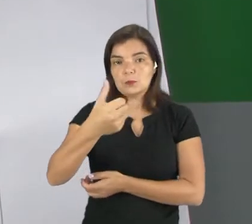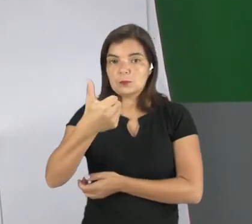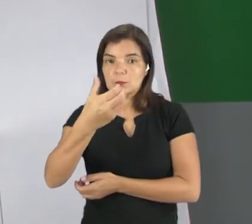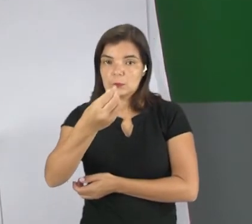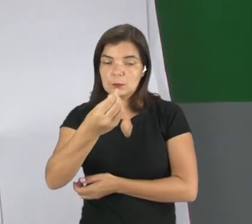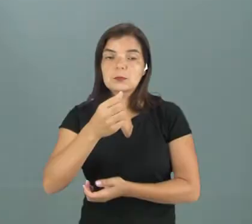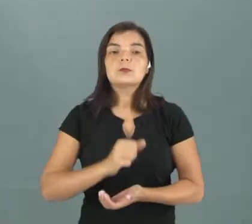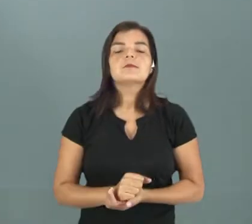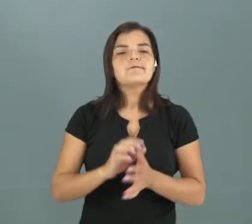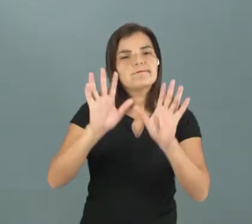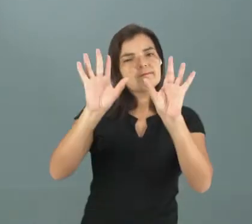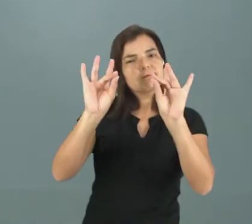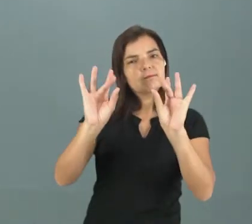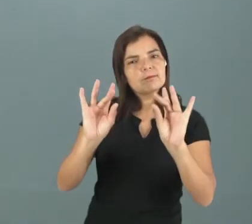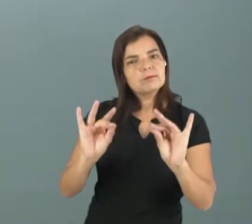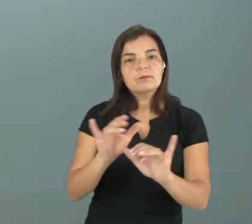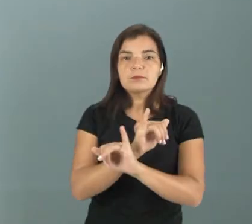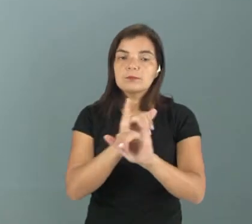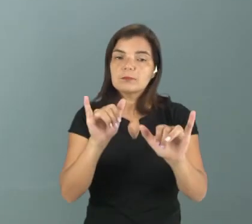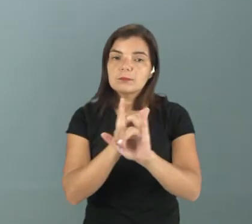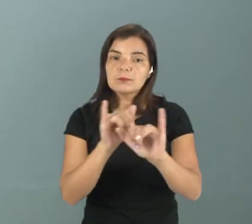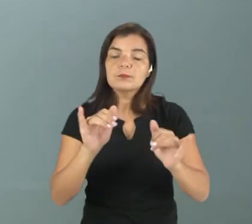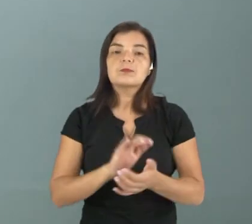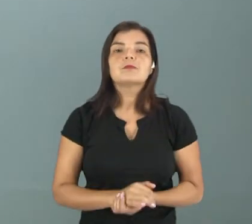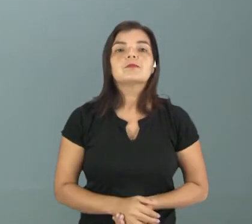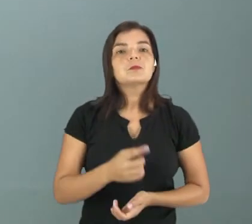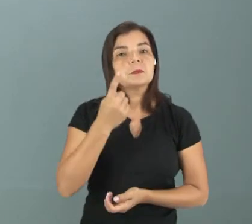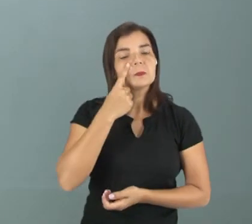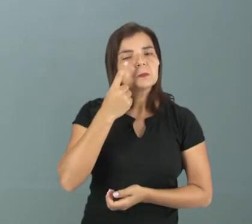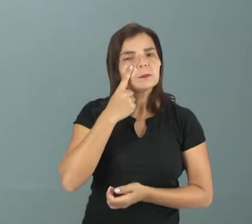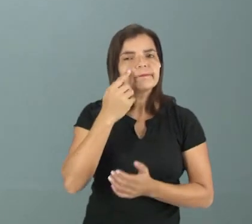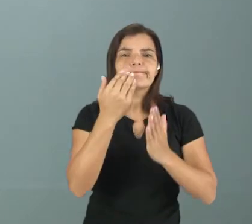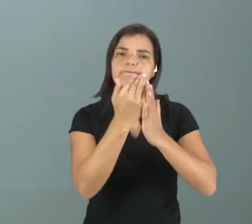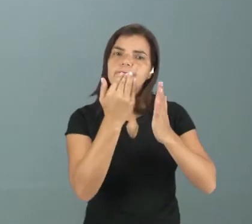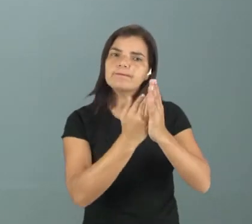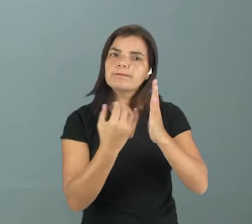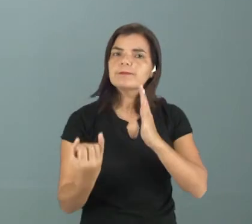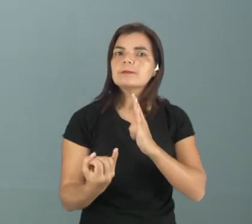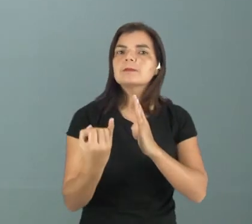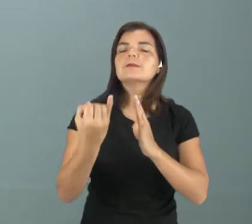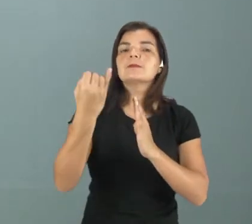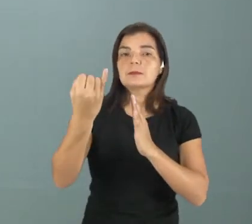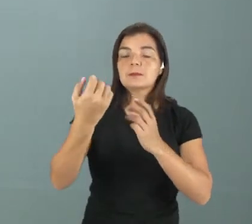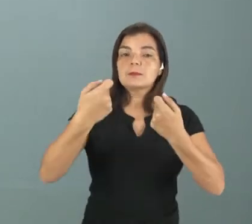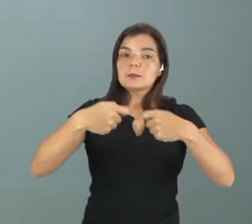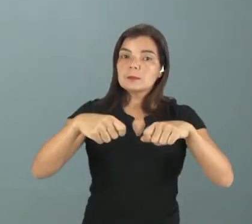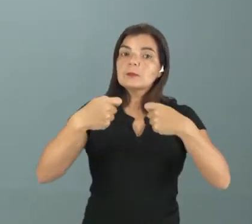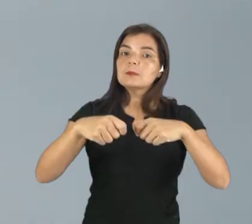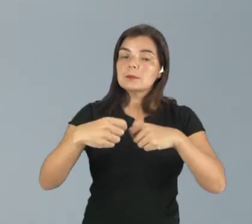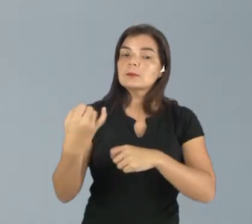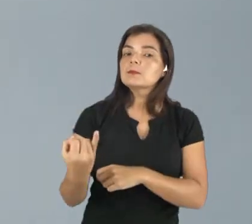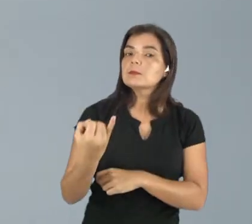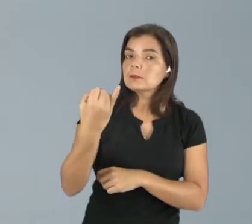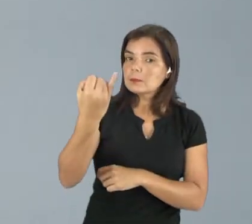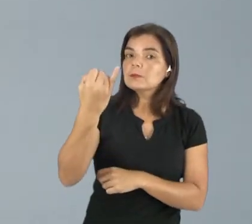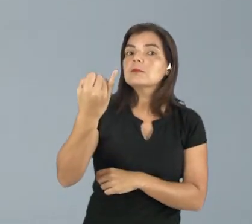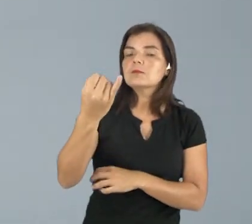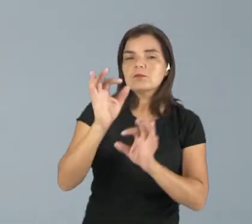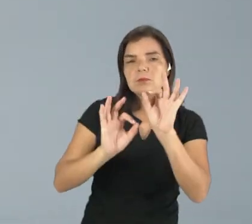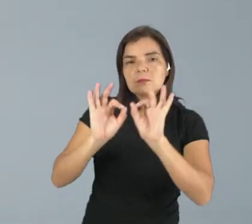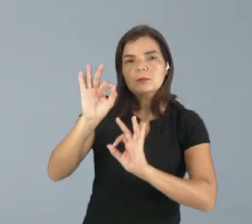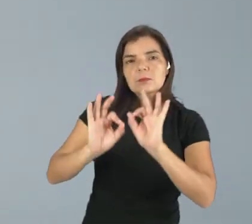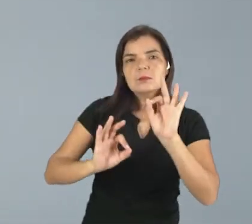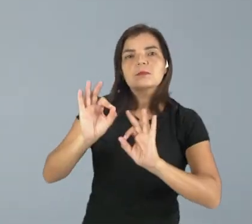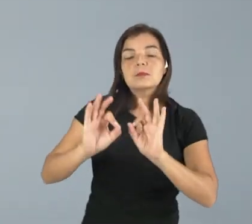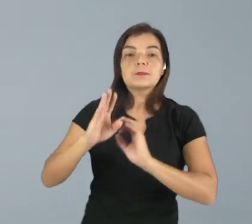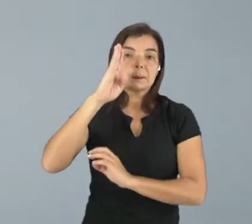começa detalhando a notícia. Então a gente vê essas partes importantes de uma notícia, precisa desses fatos importantes e dessa